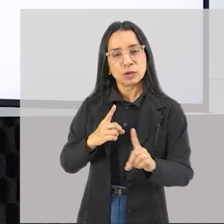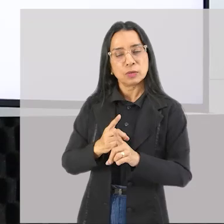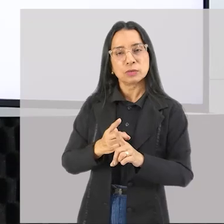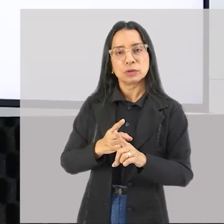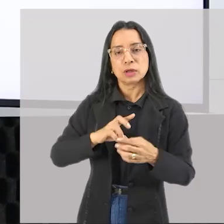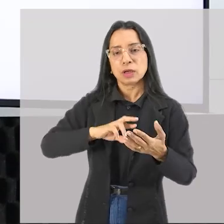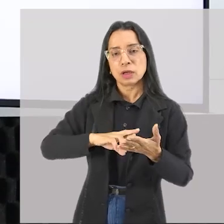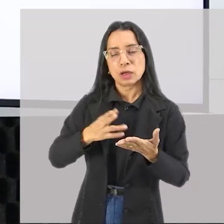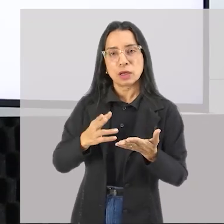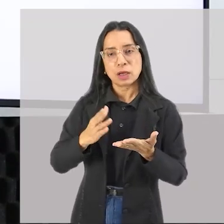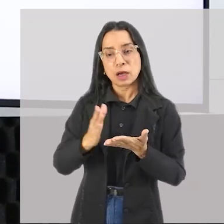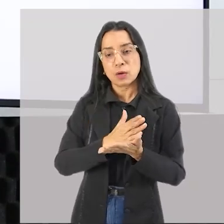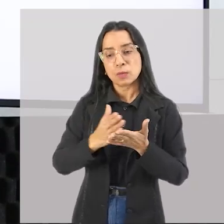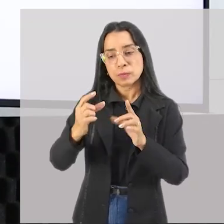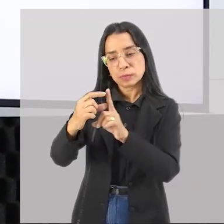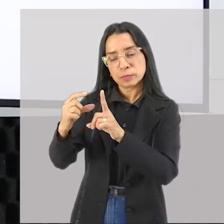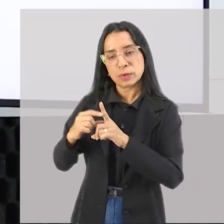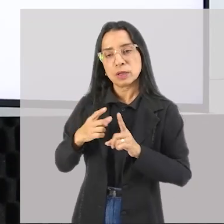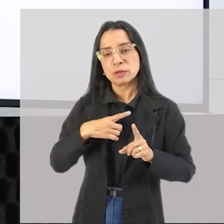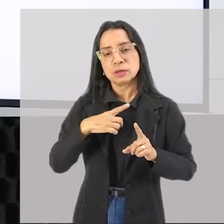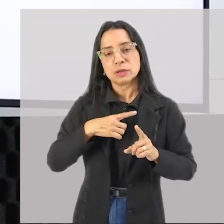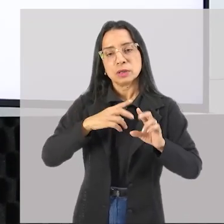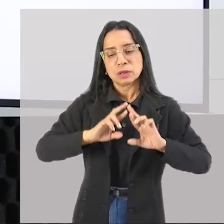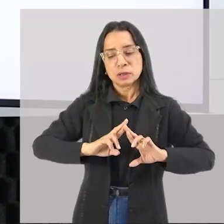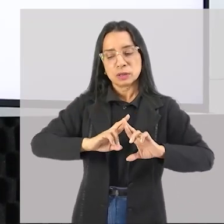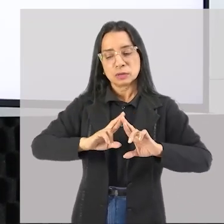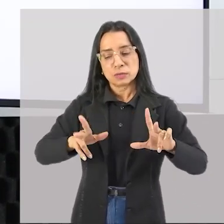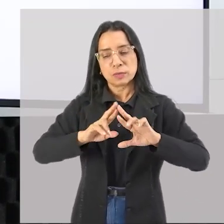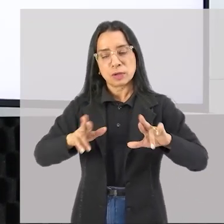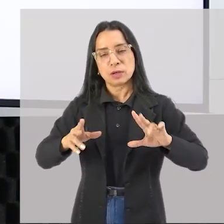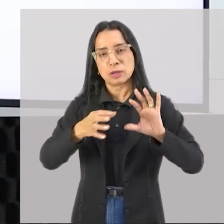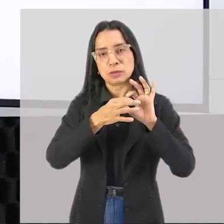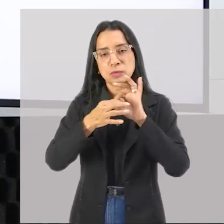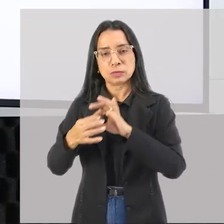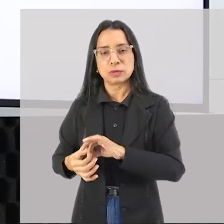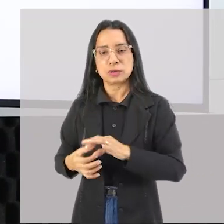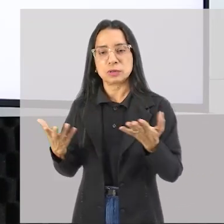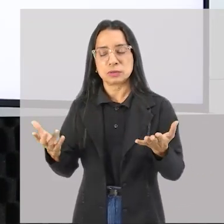diferentes contextos. Tá? Então quando você diz aham,